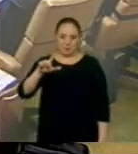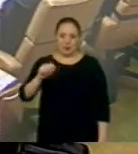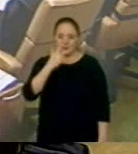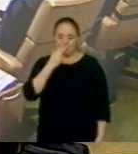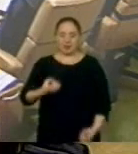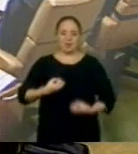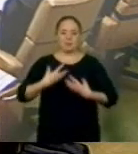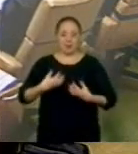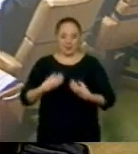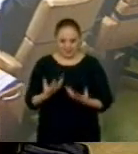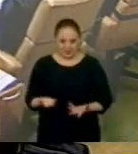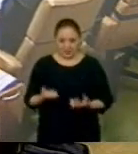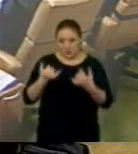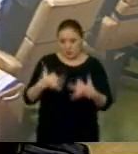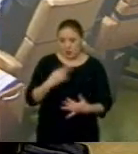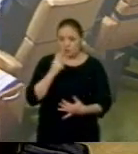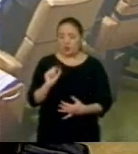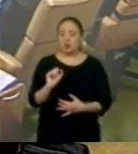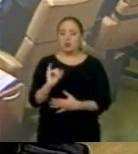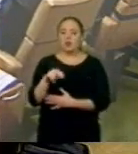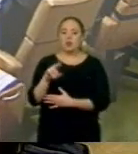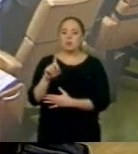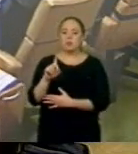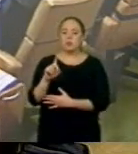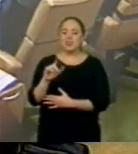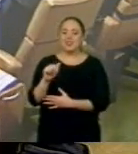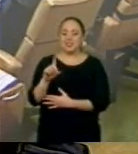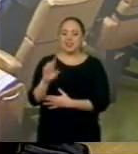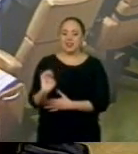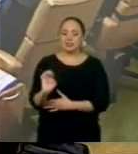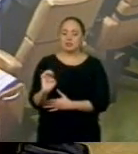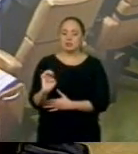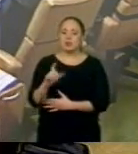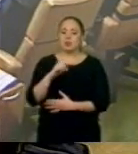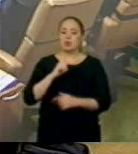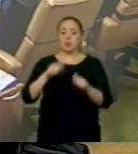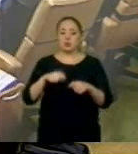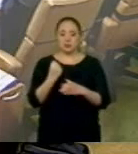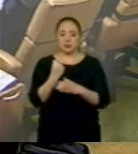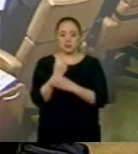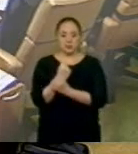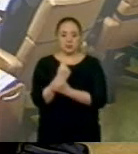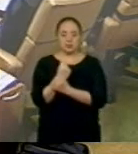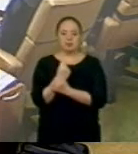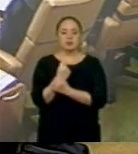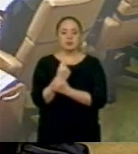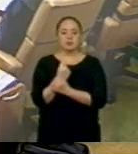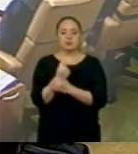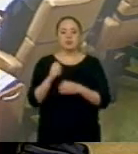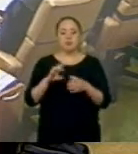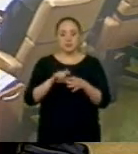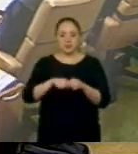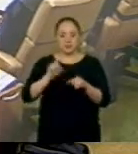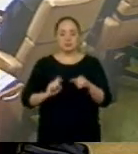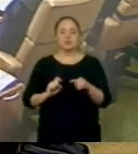os advogados, quando diz que o Instituto da Imunidade atua como condição e garantia de independência do Poder